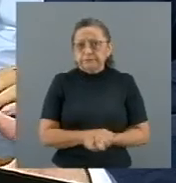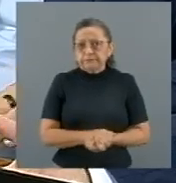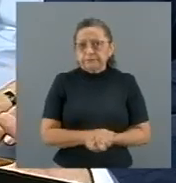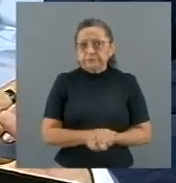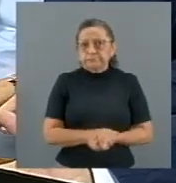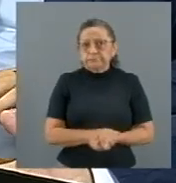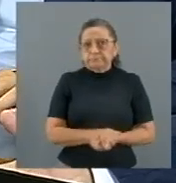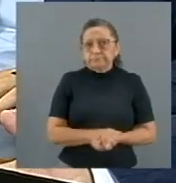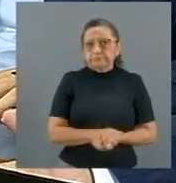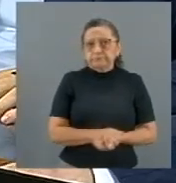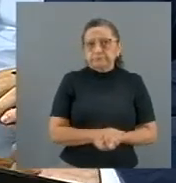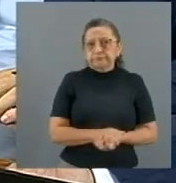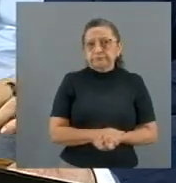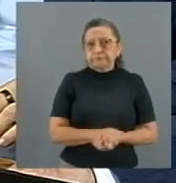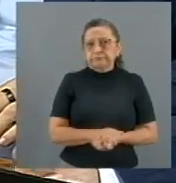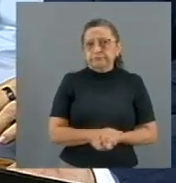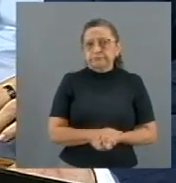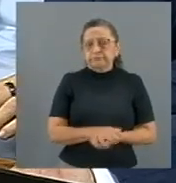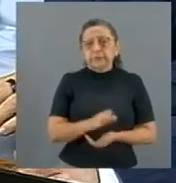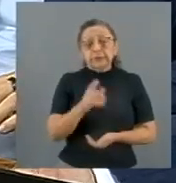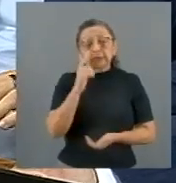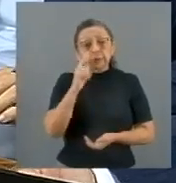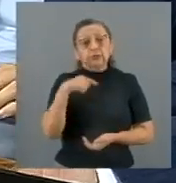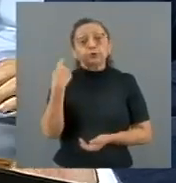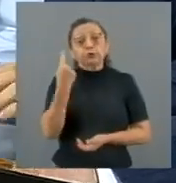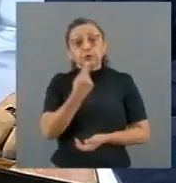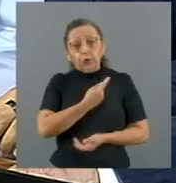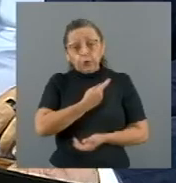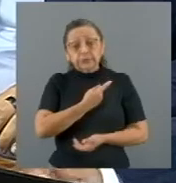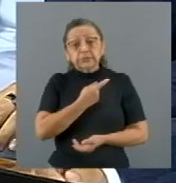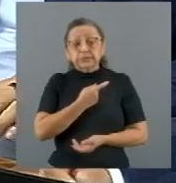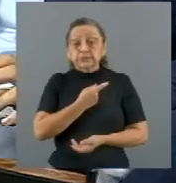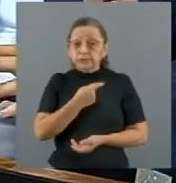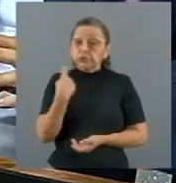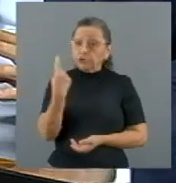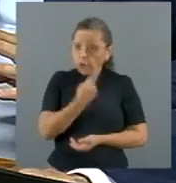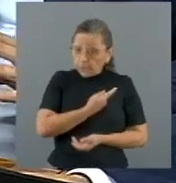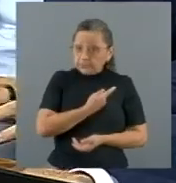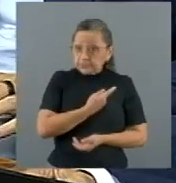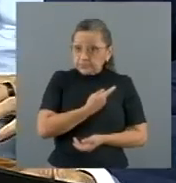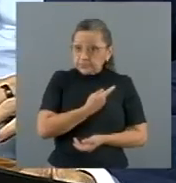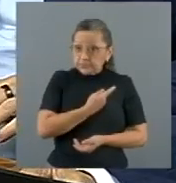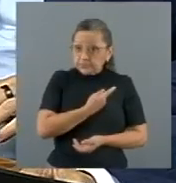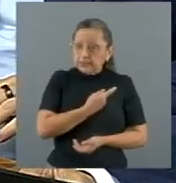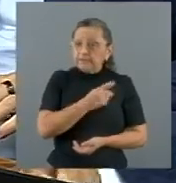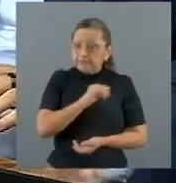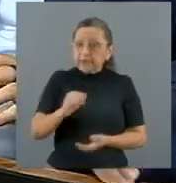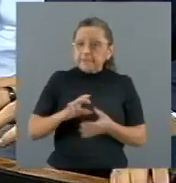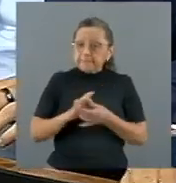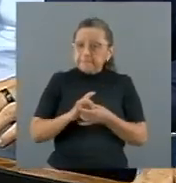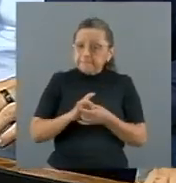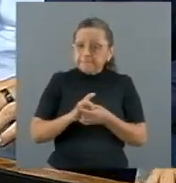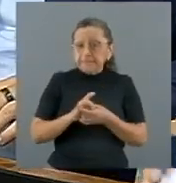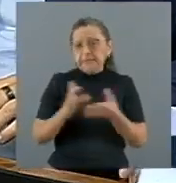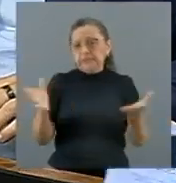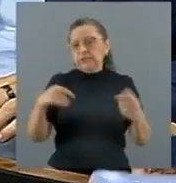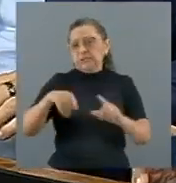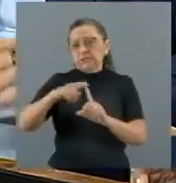lei. Nós estamos permitindo esse tipo de situação. Então, desculpem a extensão da